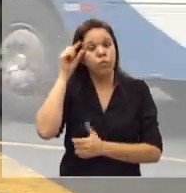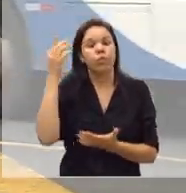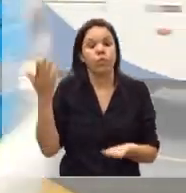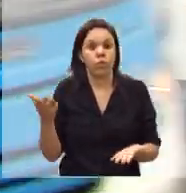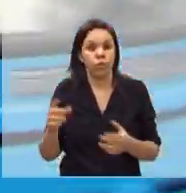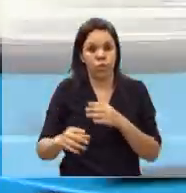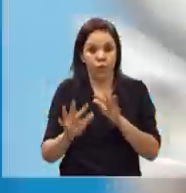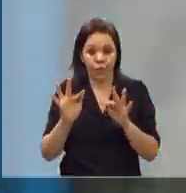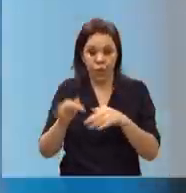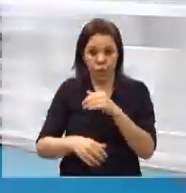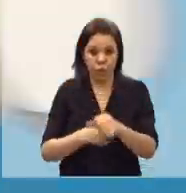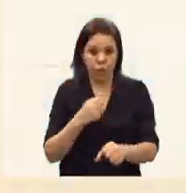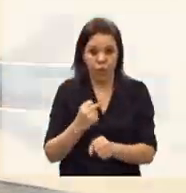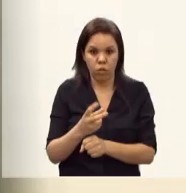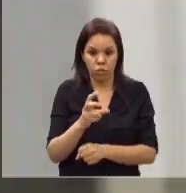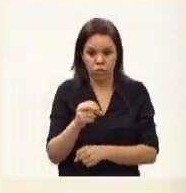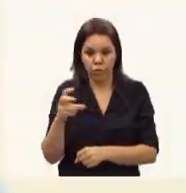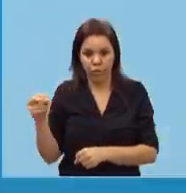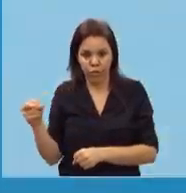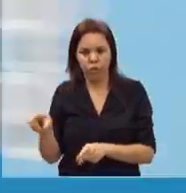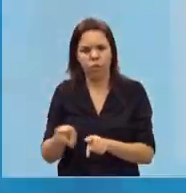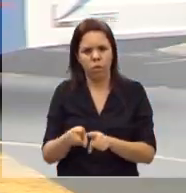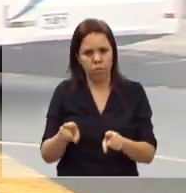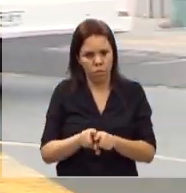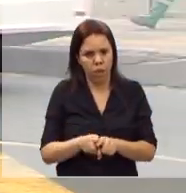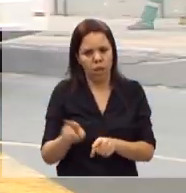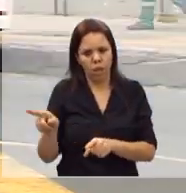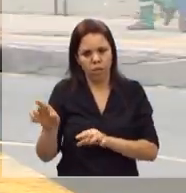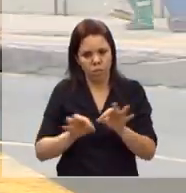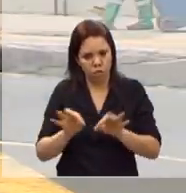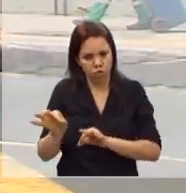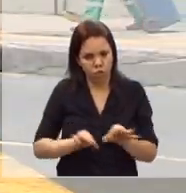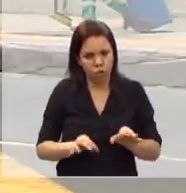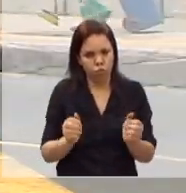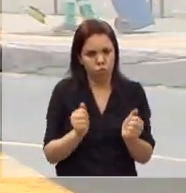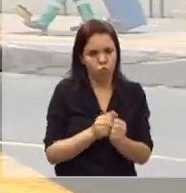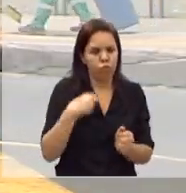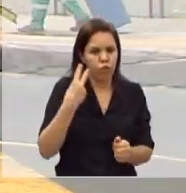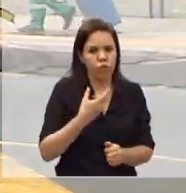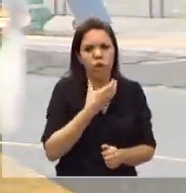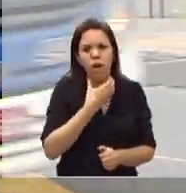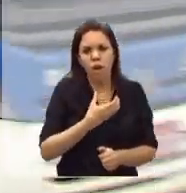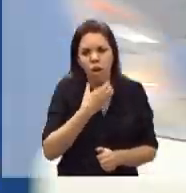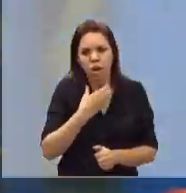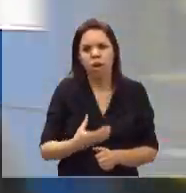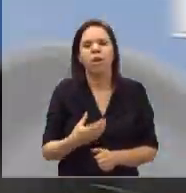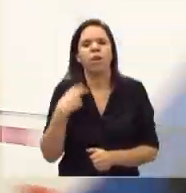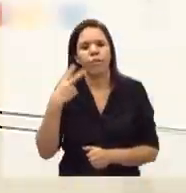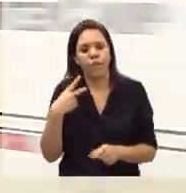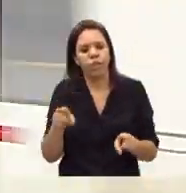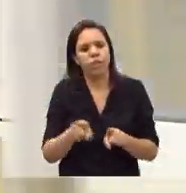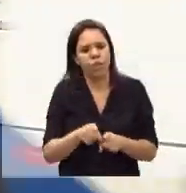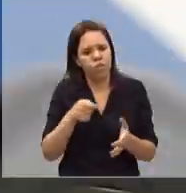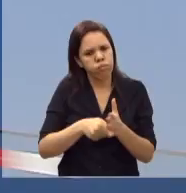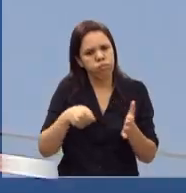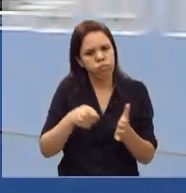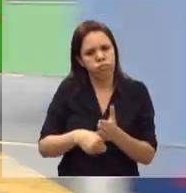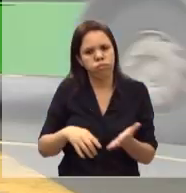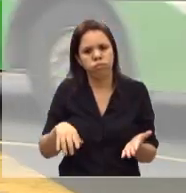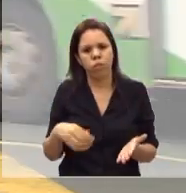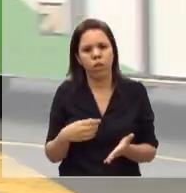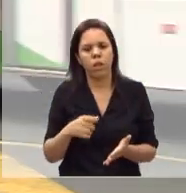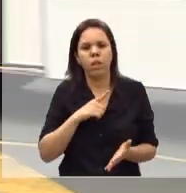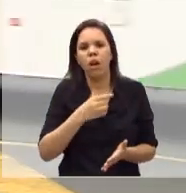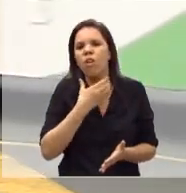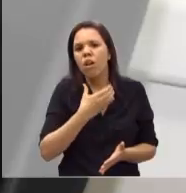agora eu vou dividir inclusive esse projeto com o Carlão do PT, porque eu fiz isso aqui desde 2002. Vim batalhando e tal, e o Carlão também tem